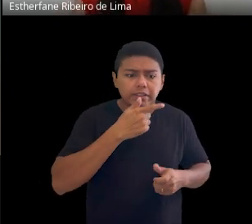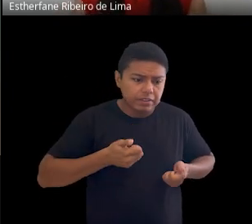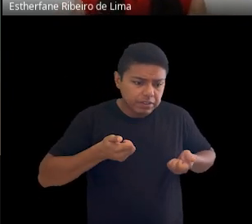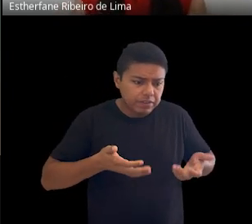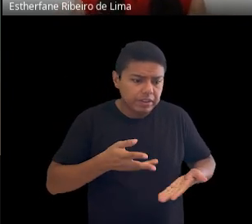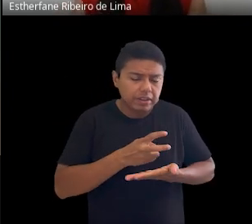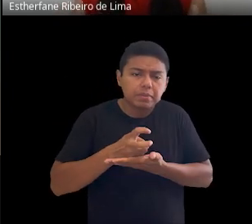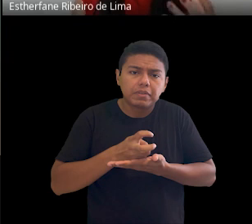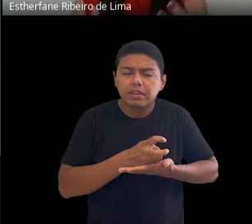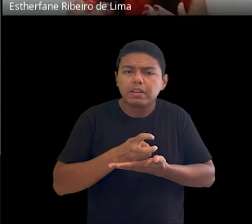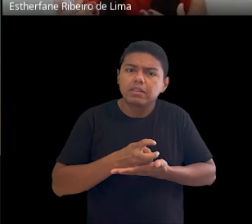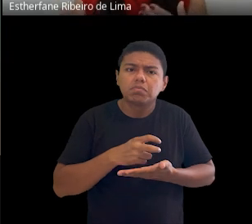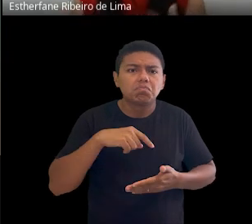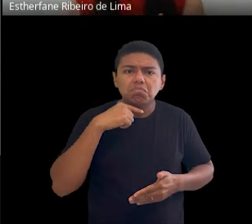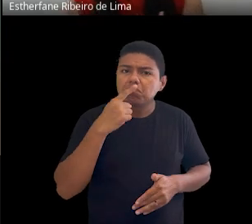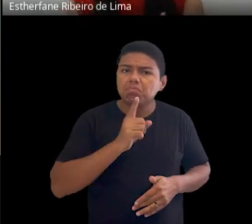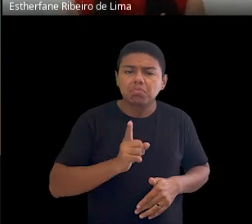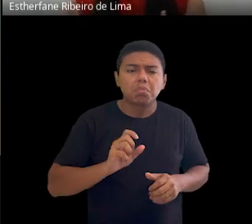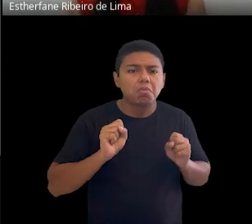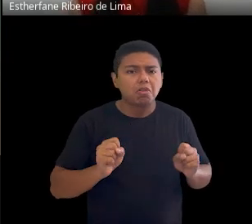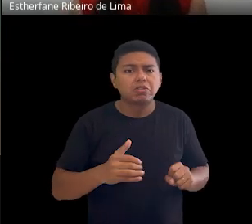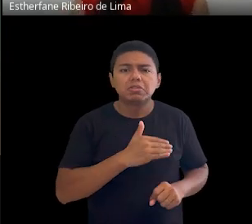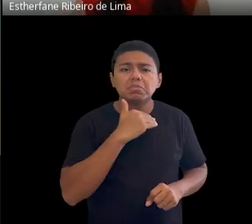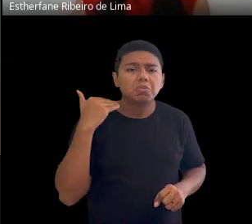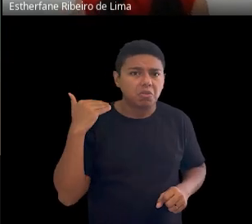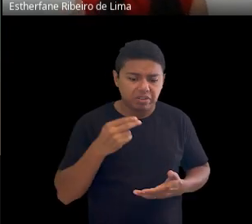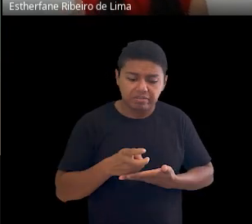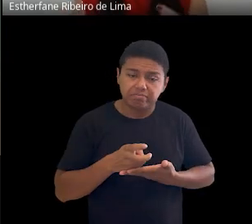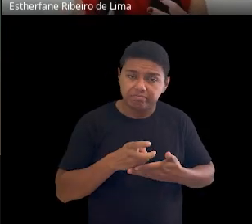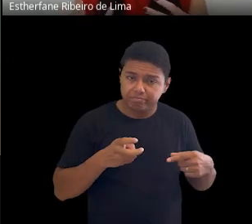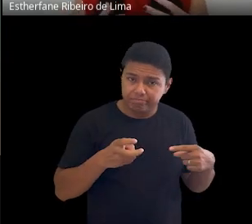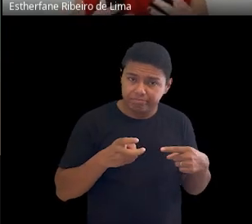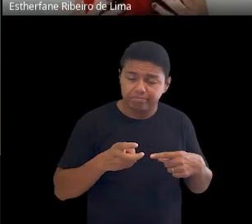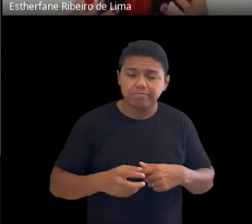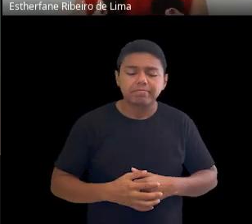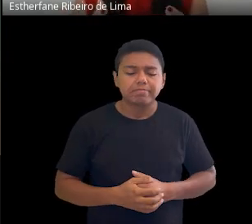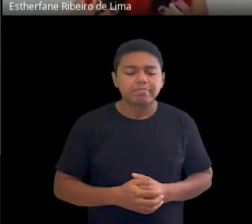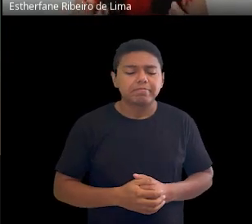poder ofertar para o feto. E aí pode ocorrer um óbito fetal nesse meio tempo.